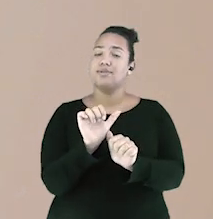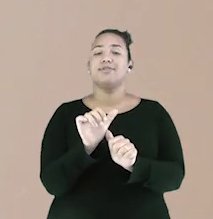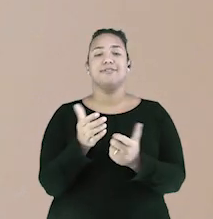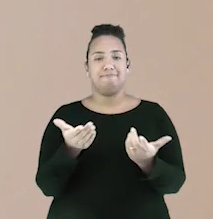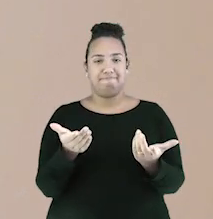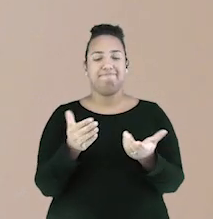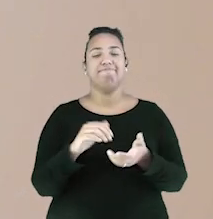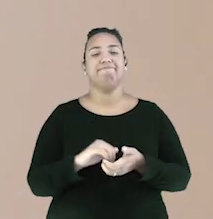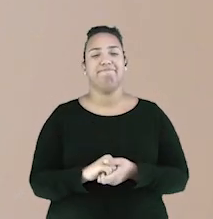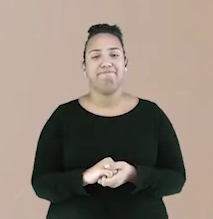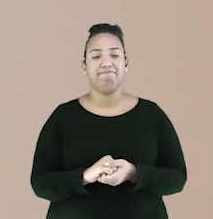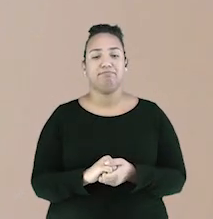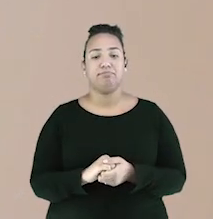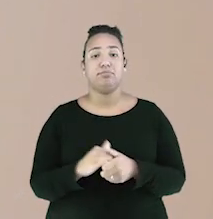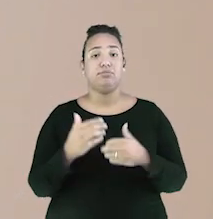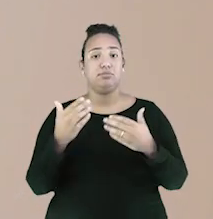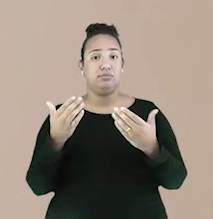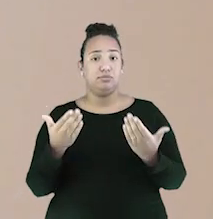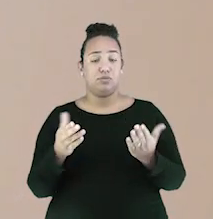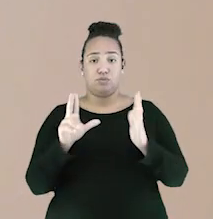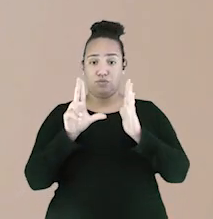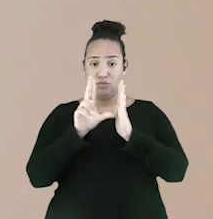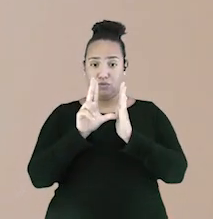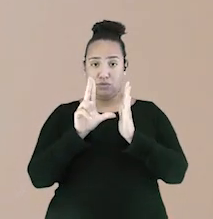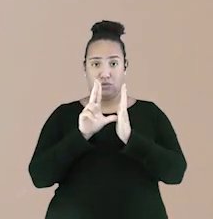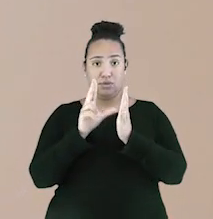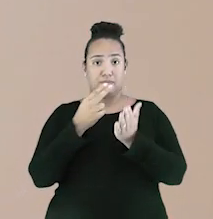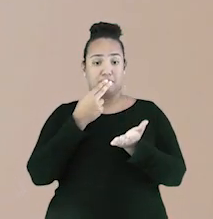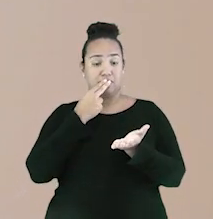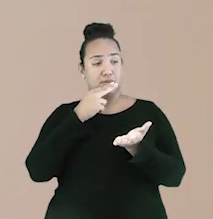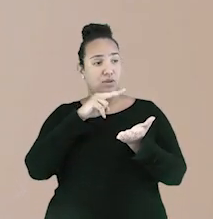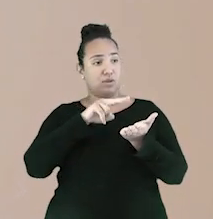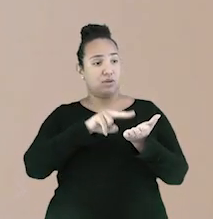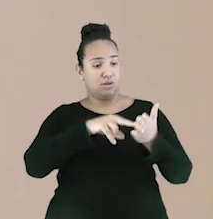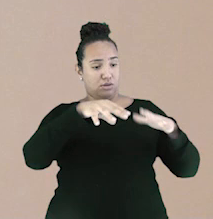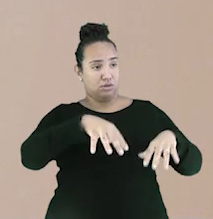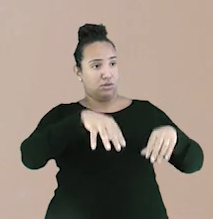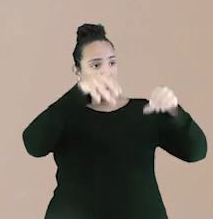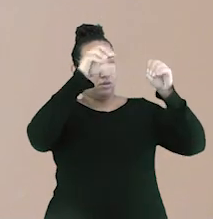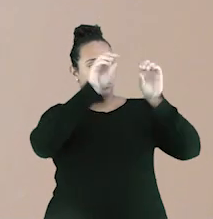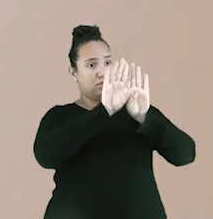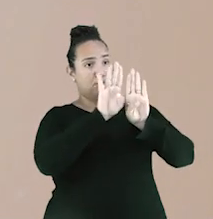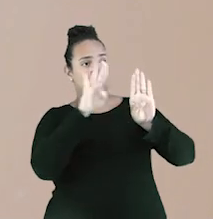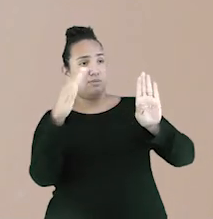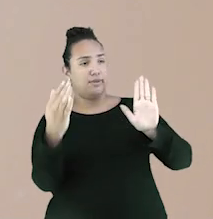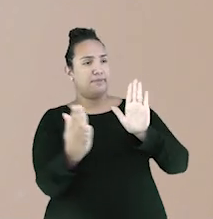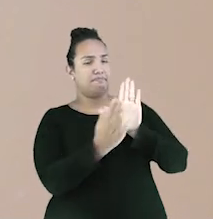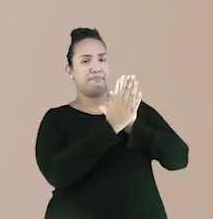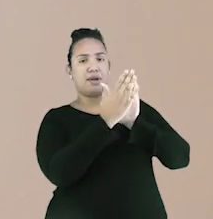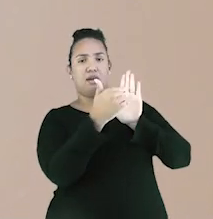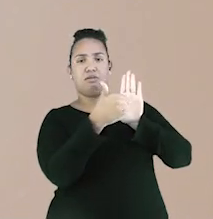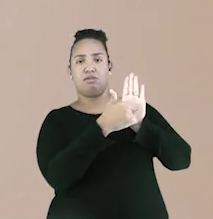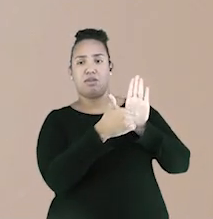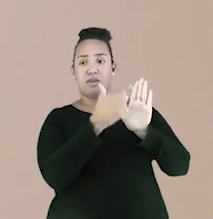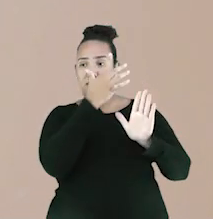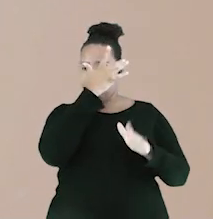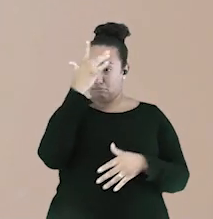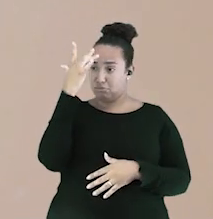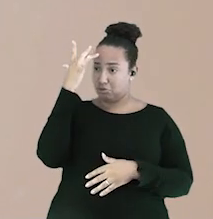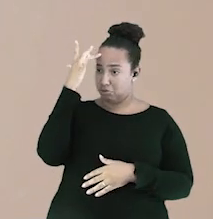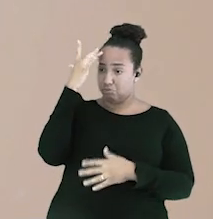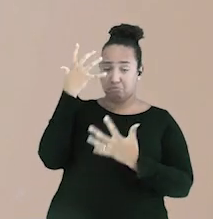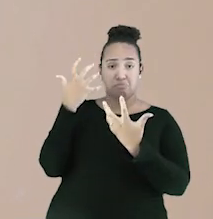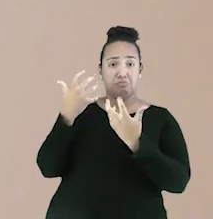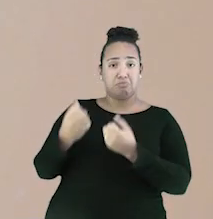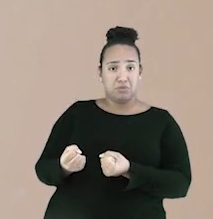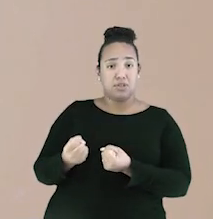nome Reforma. Lutero colocou a carta na porta do castelo de Wittenberg e logo ganhou o apoio dos fiéis, sendo que muitos eram membros